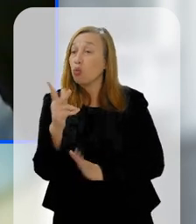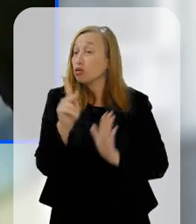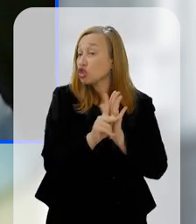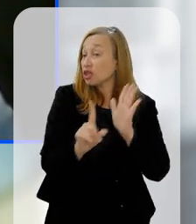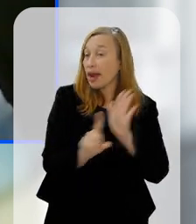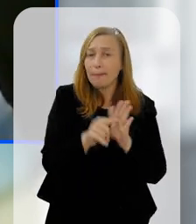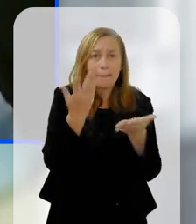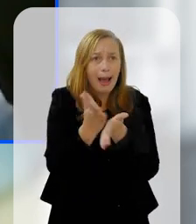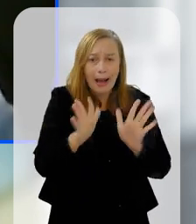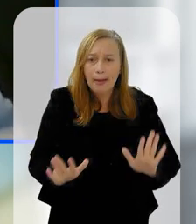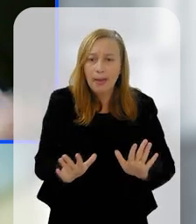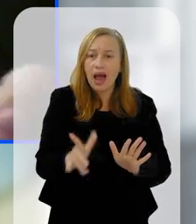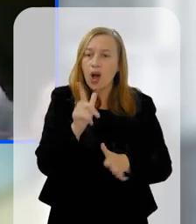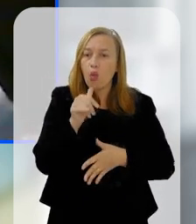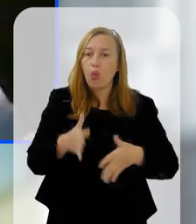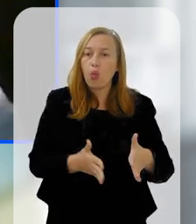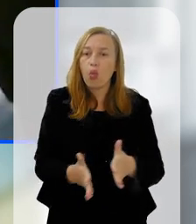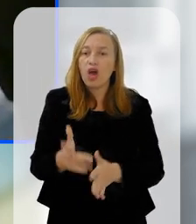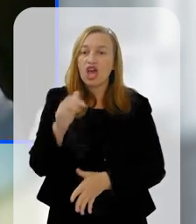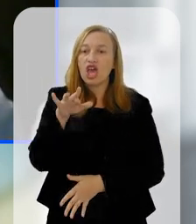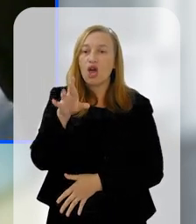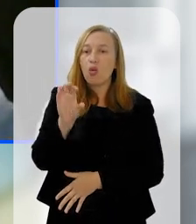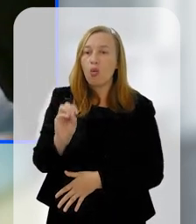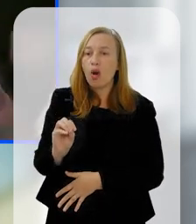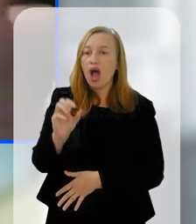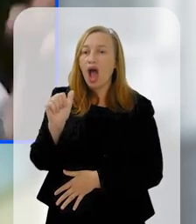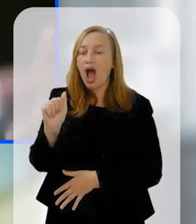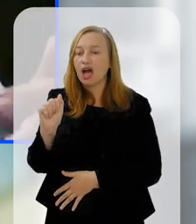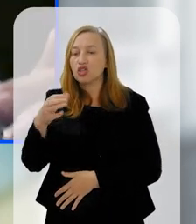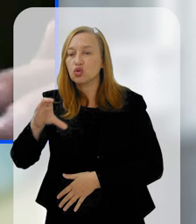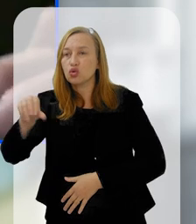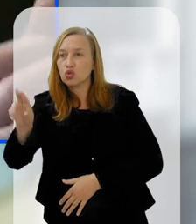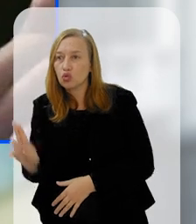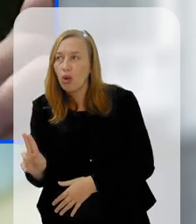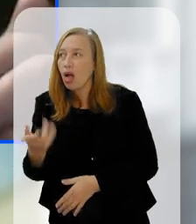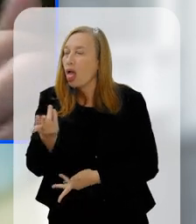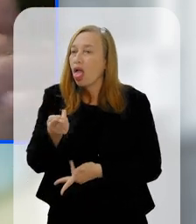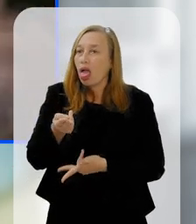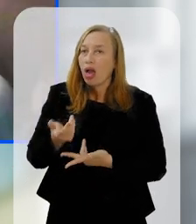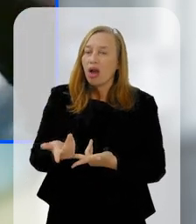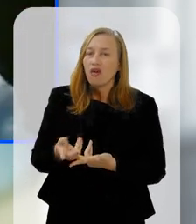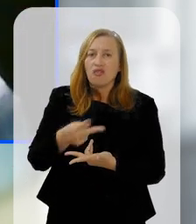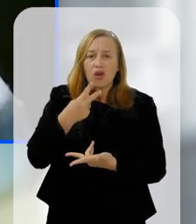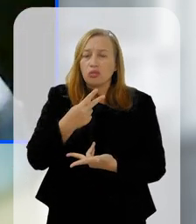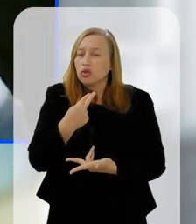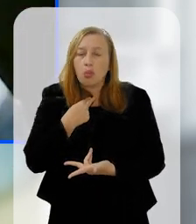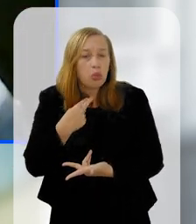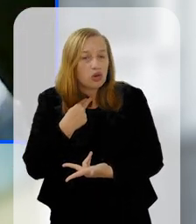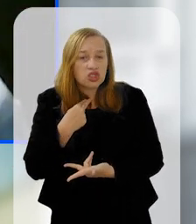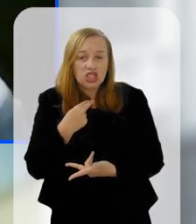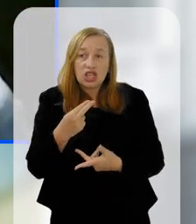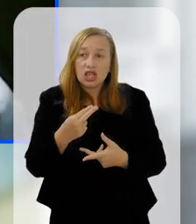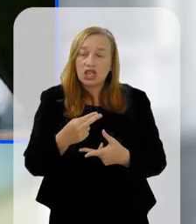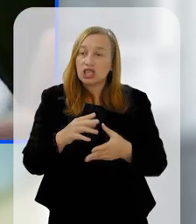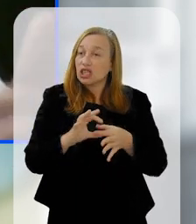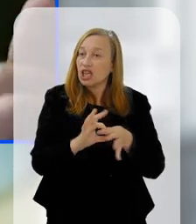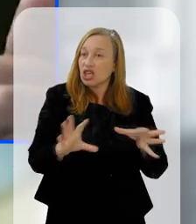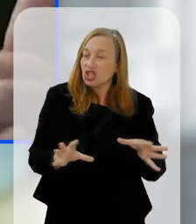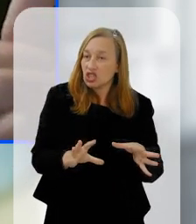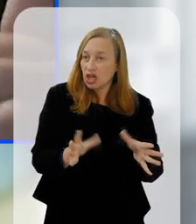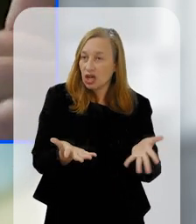Alto Iguaçu. Ele disse que estava passando lá perto o Arco Metropolitano, a gente não podia deixar de ter indústria lá,